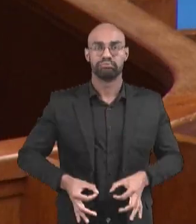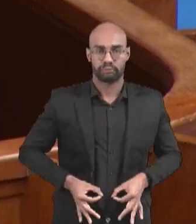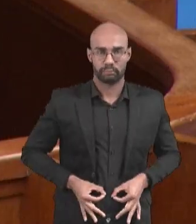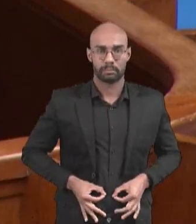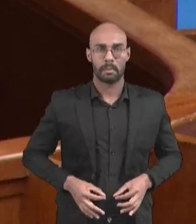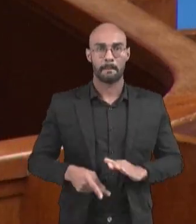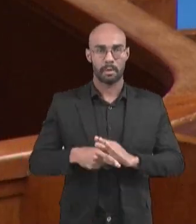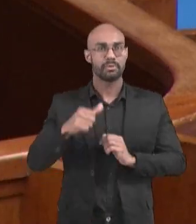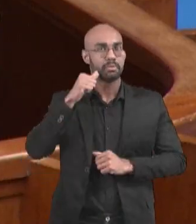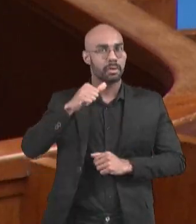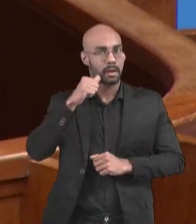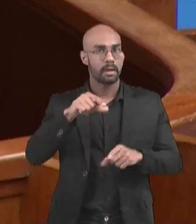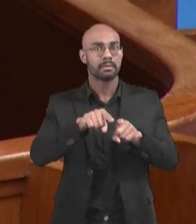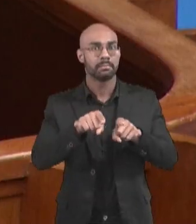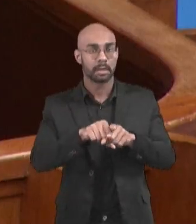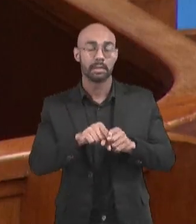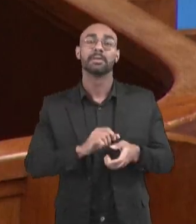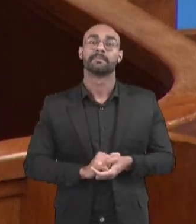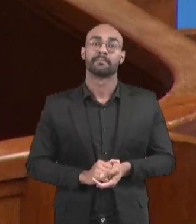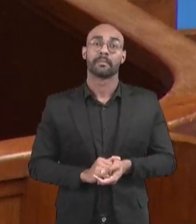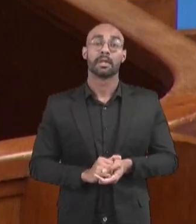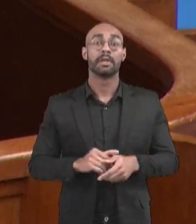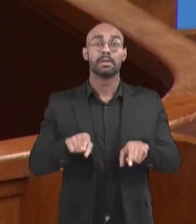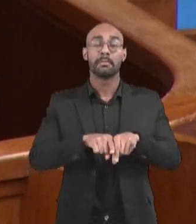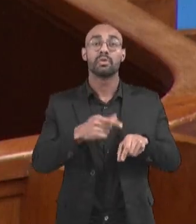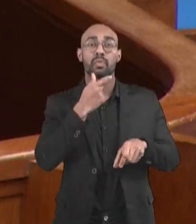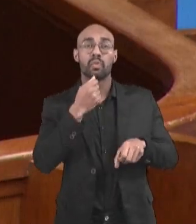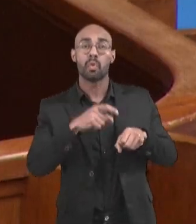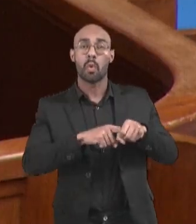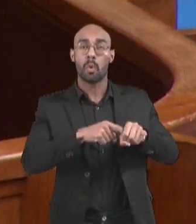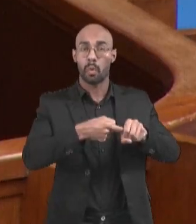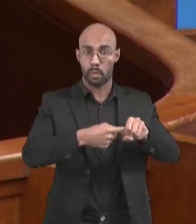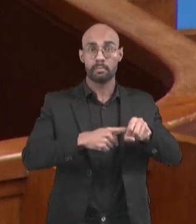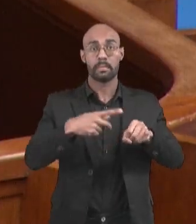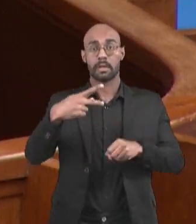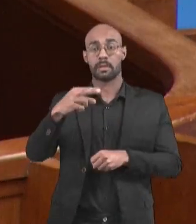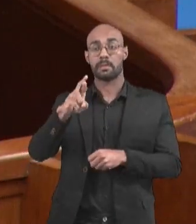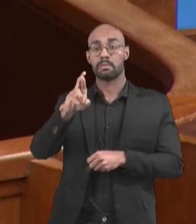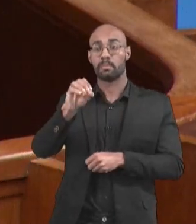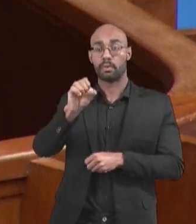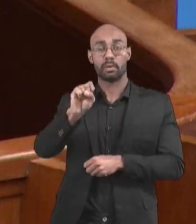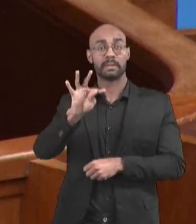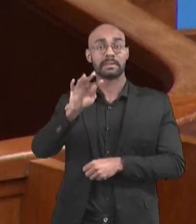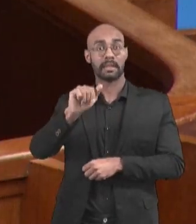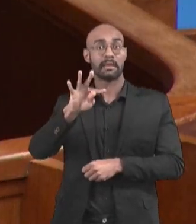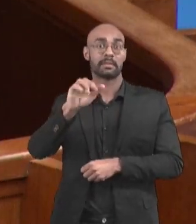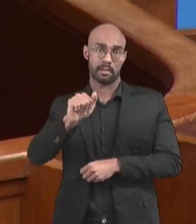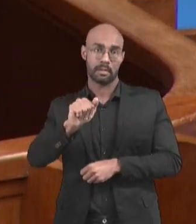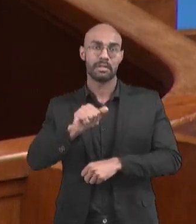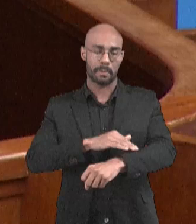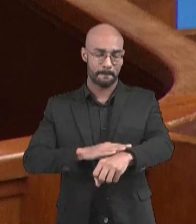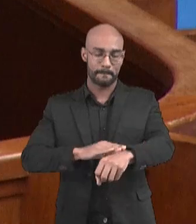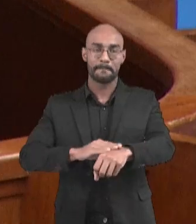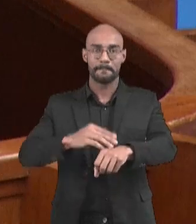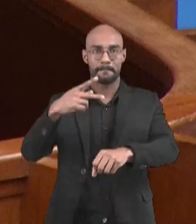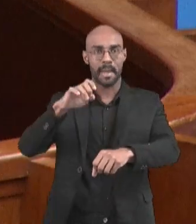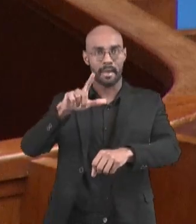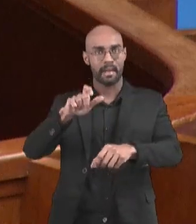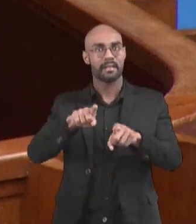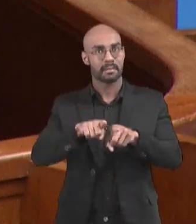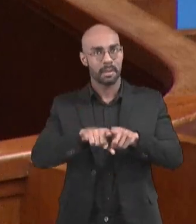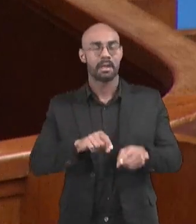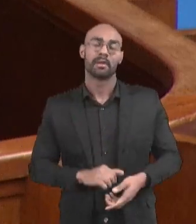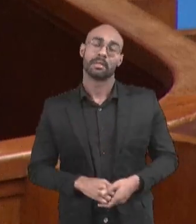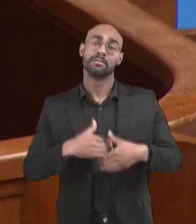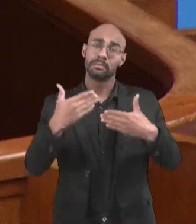útero, de mama e de próstata, e também da pele, que esse tem um muito agressivo. Então,